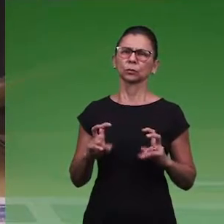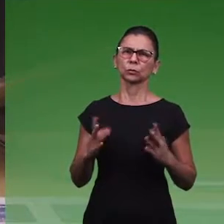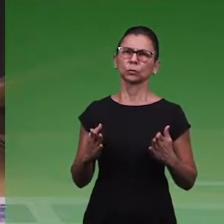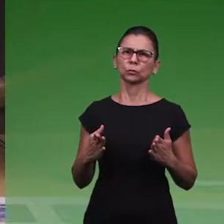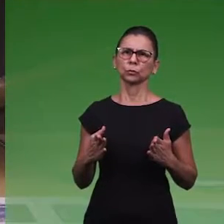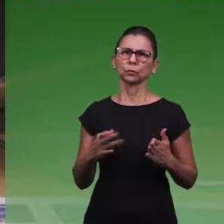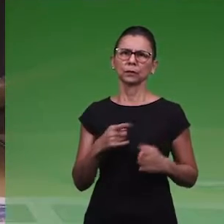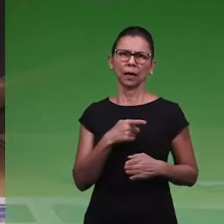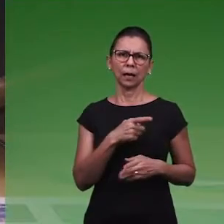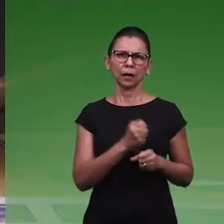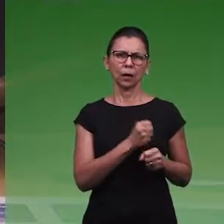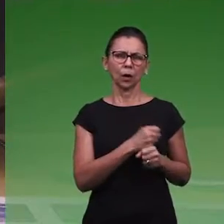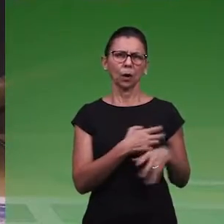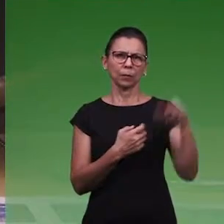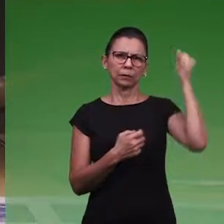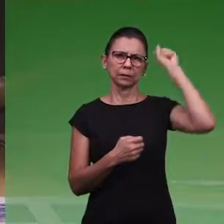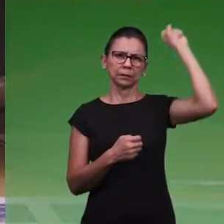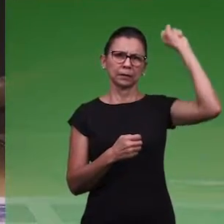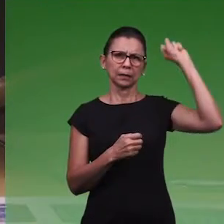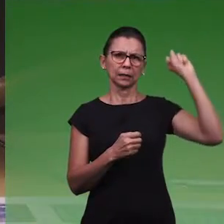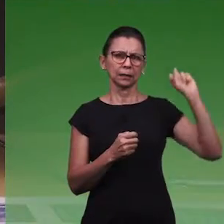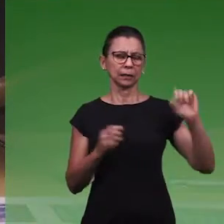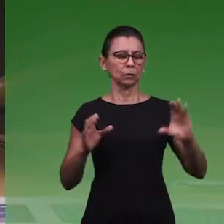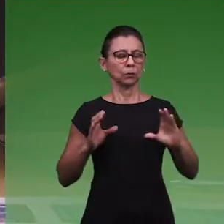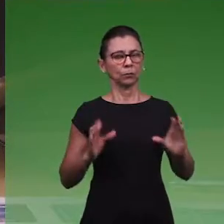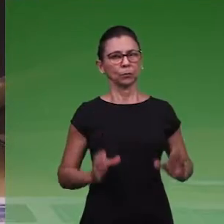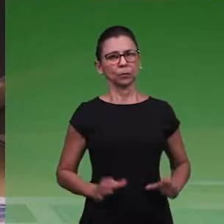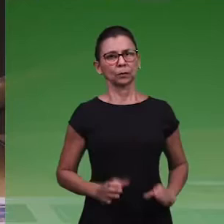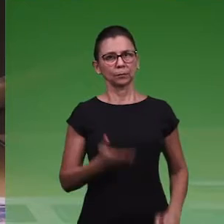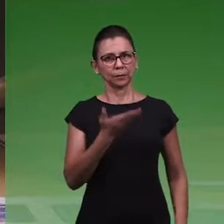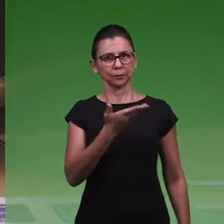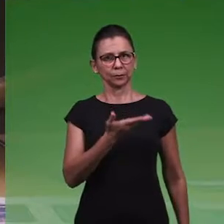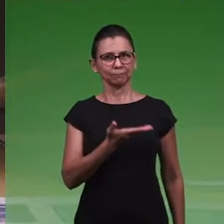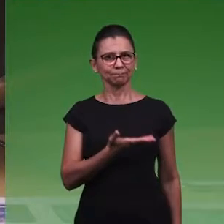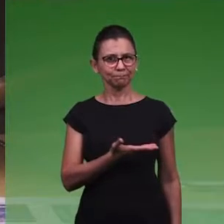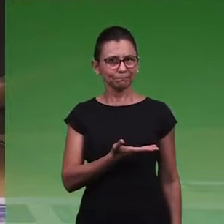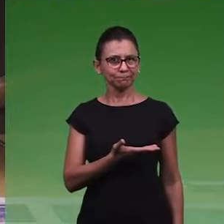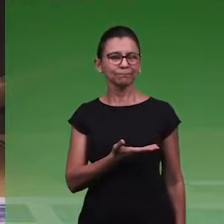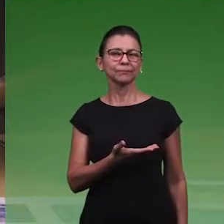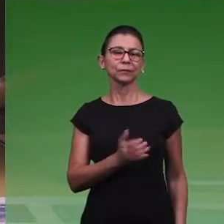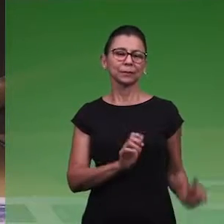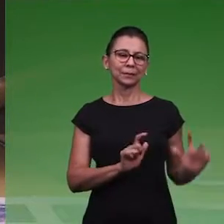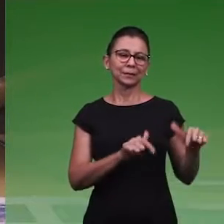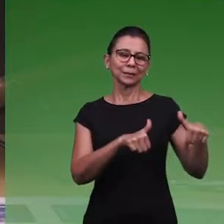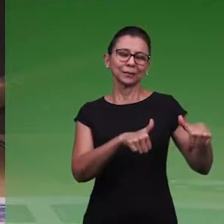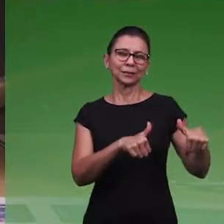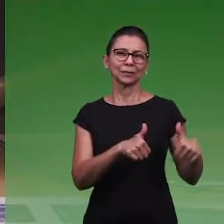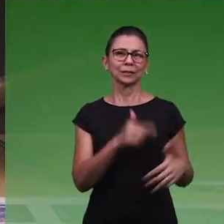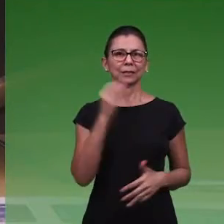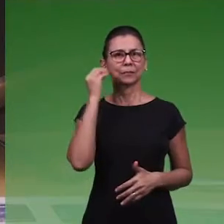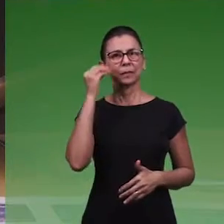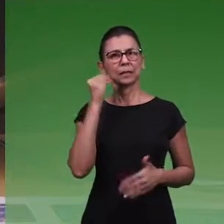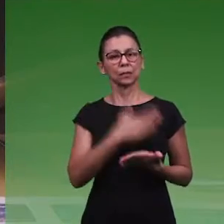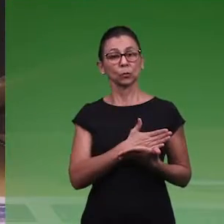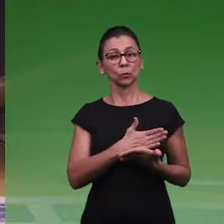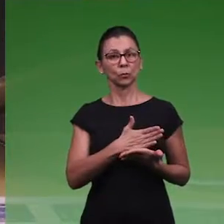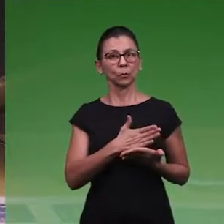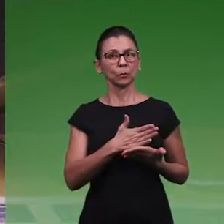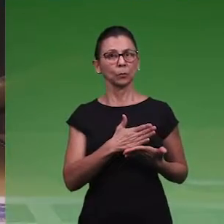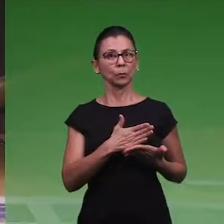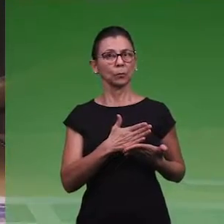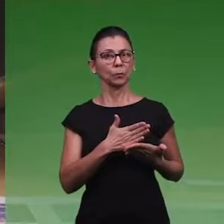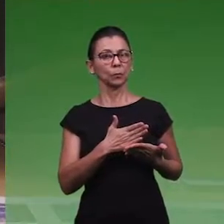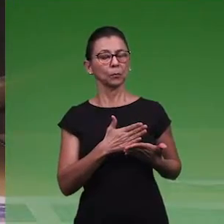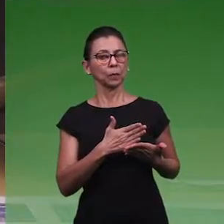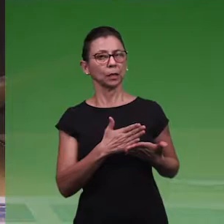o aspecto da obra de Saul, ou seja, das atitudes, do comportamento de Saul, daquilo que foi a sua experiência inicial e de